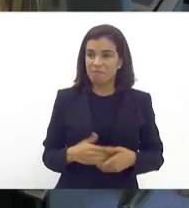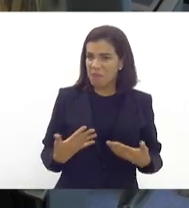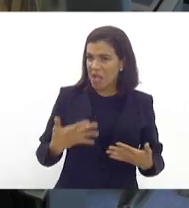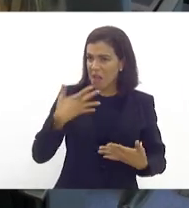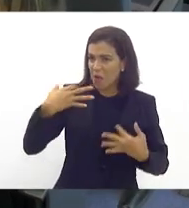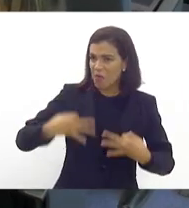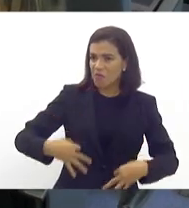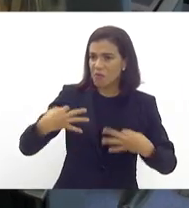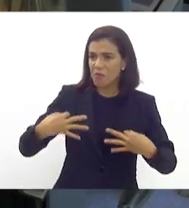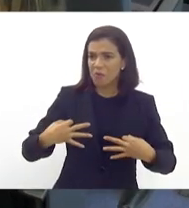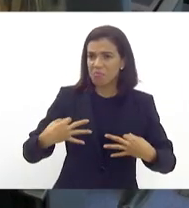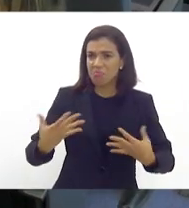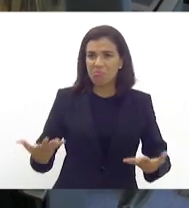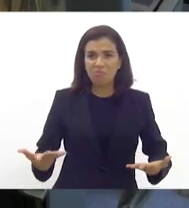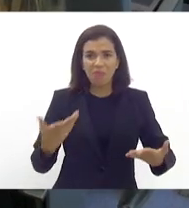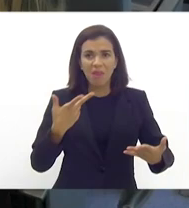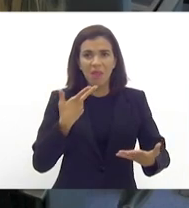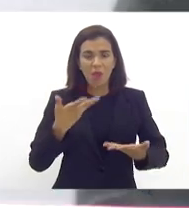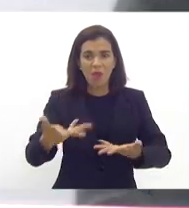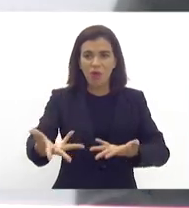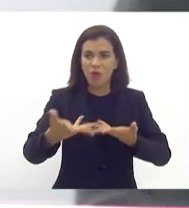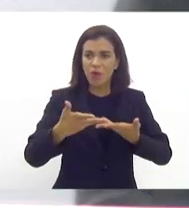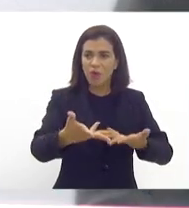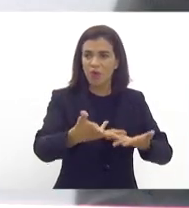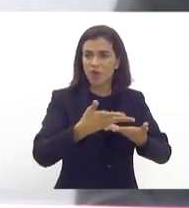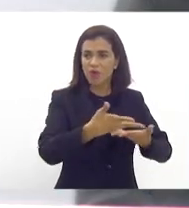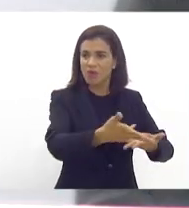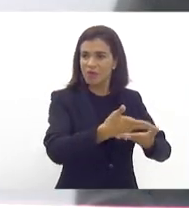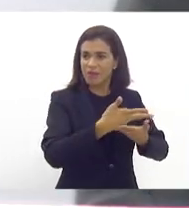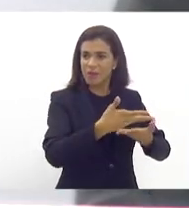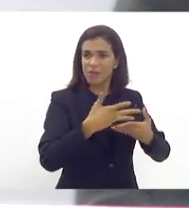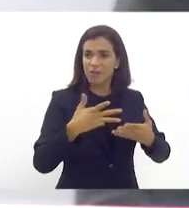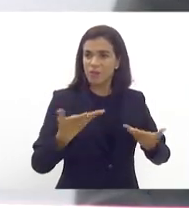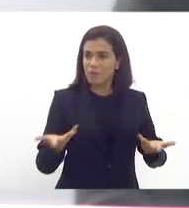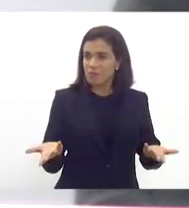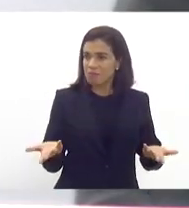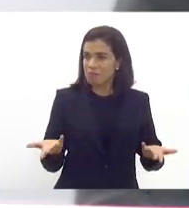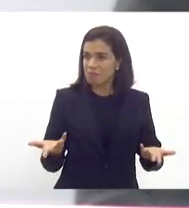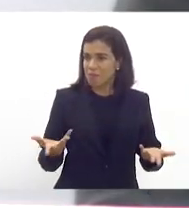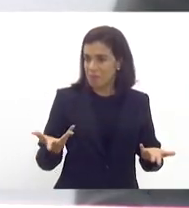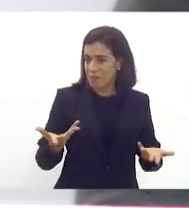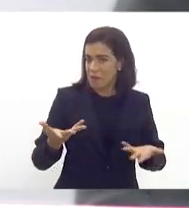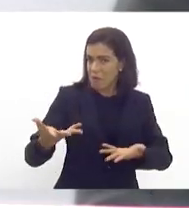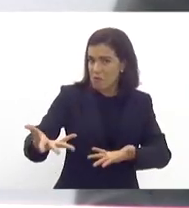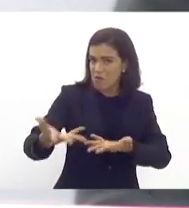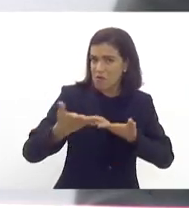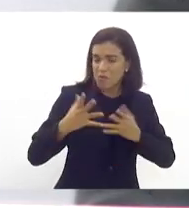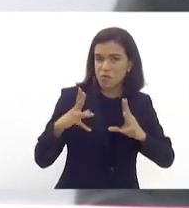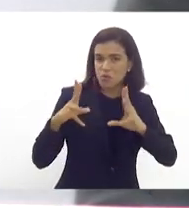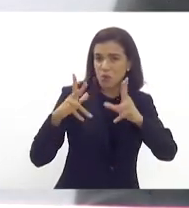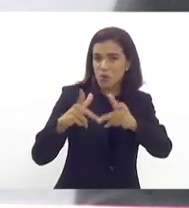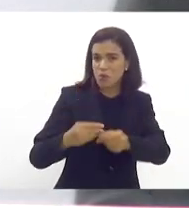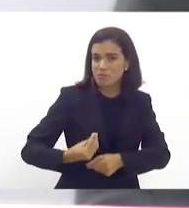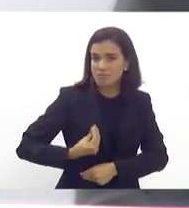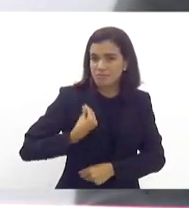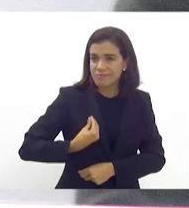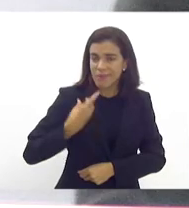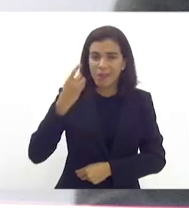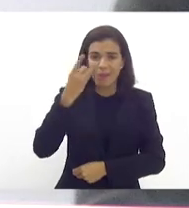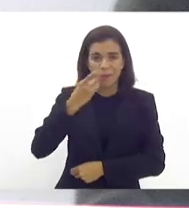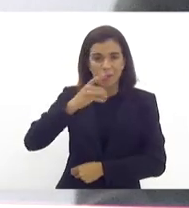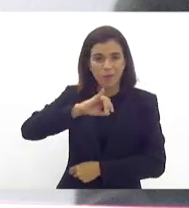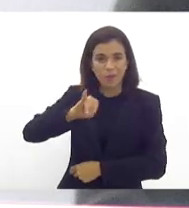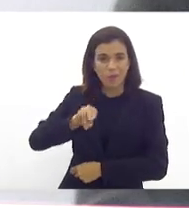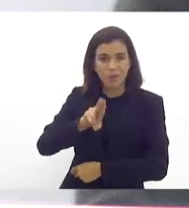confirmou Como eu disse nós convidamos todos a estar conosco aqui Como disse bem o deputado